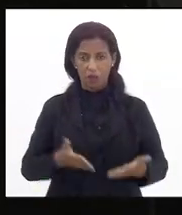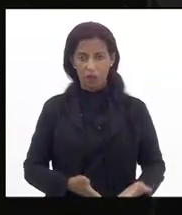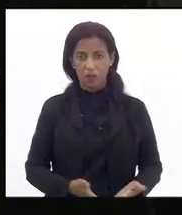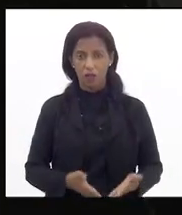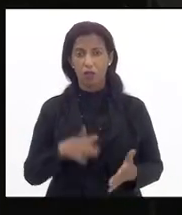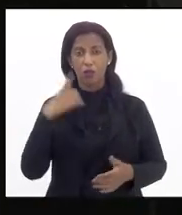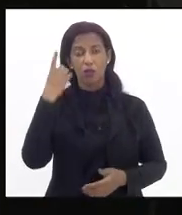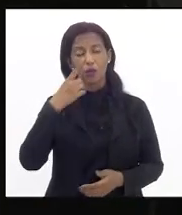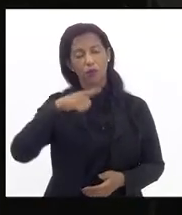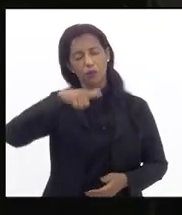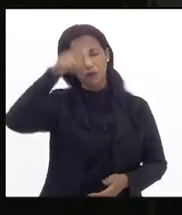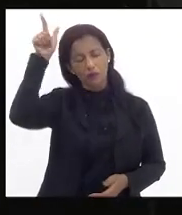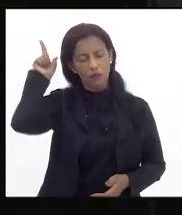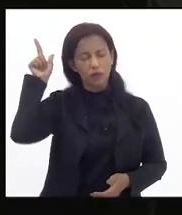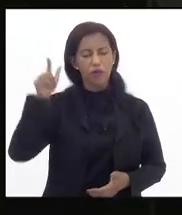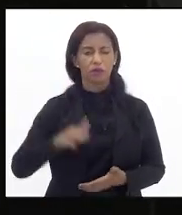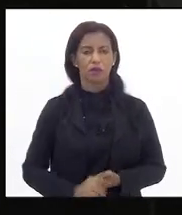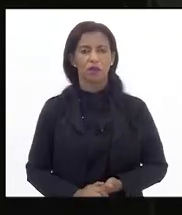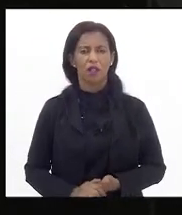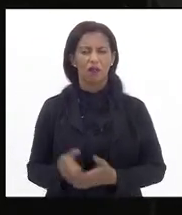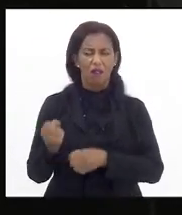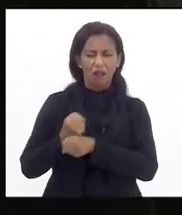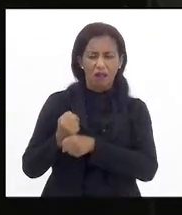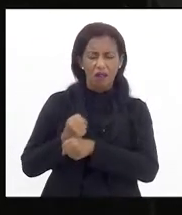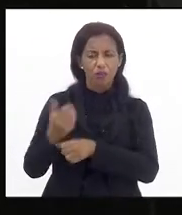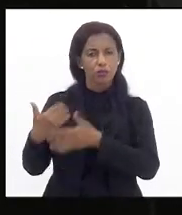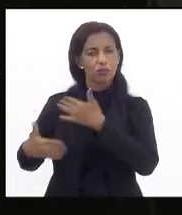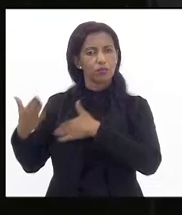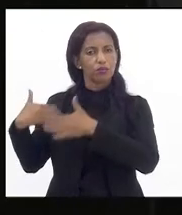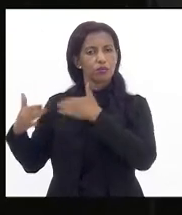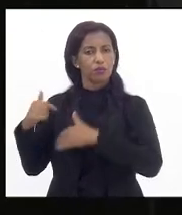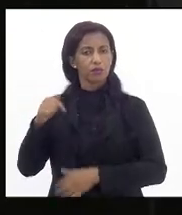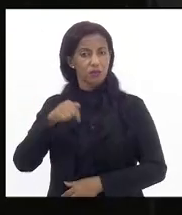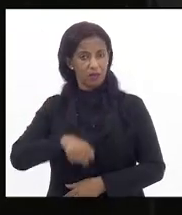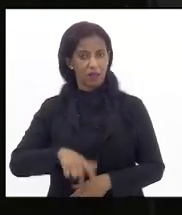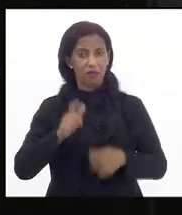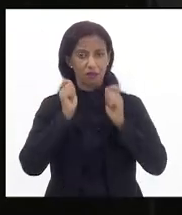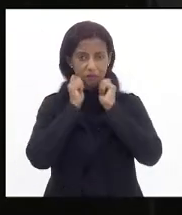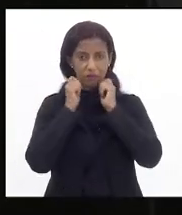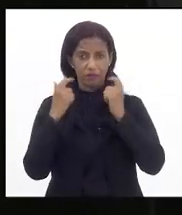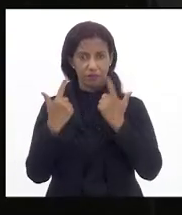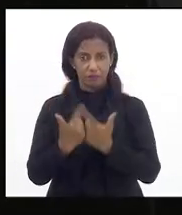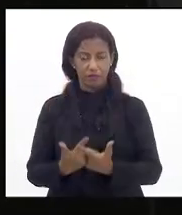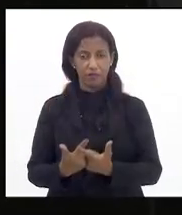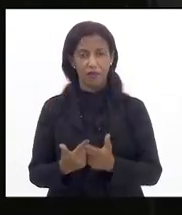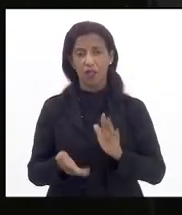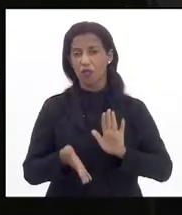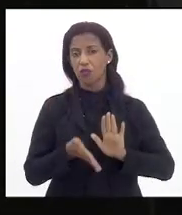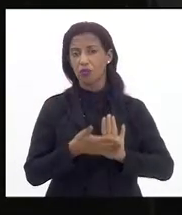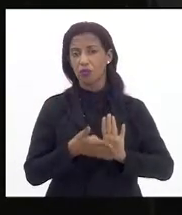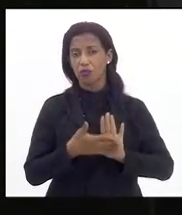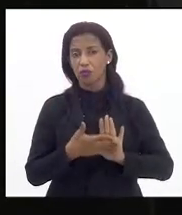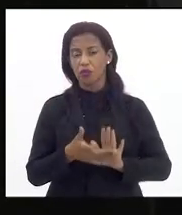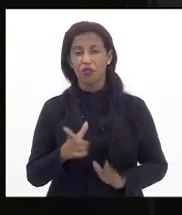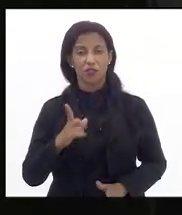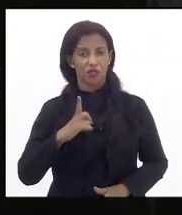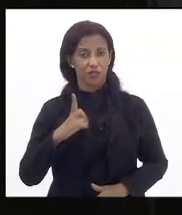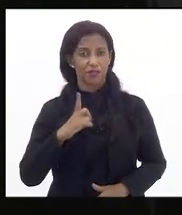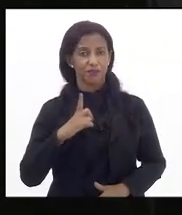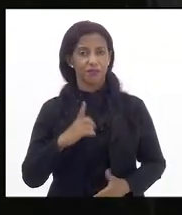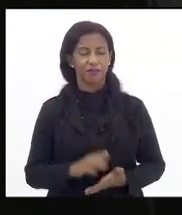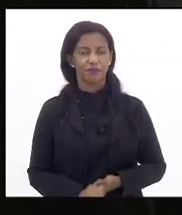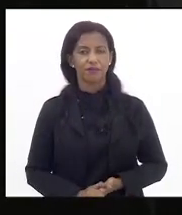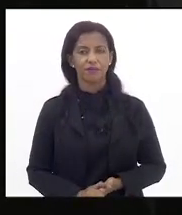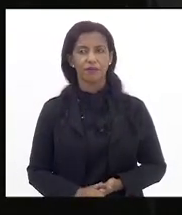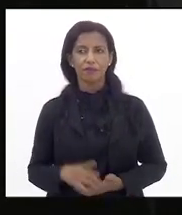e o Deputado Luiz Paulo há muitos anos fala que dentro dessa casa as propostas que existem